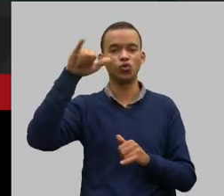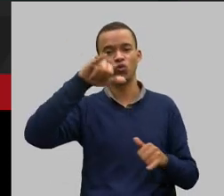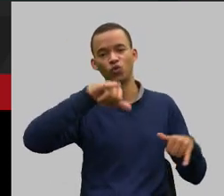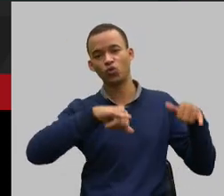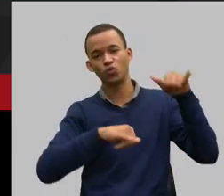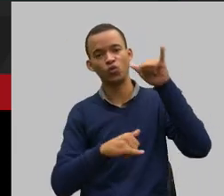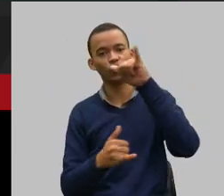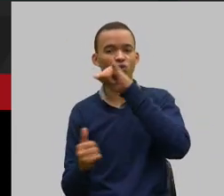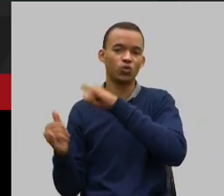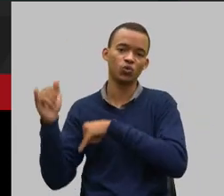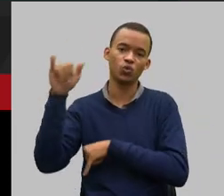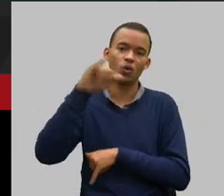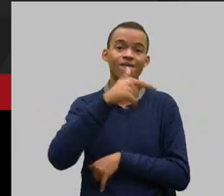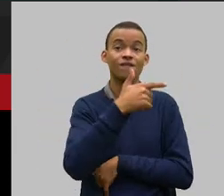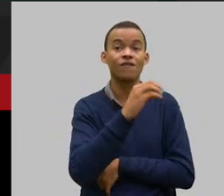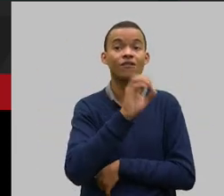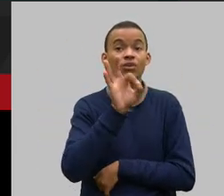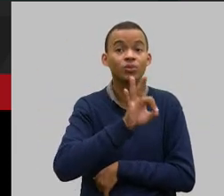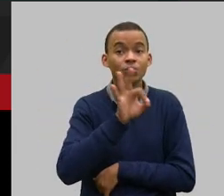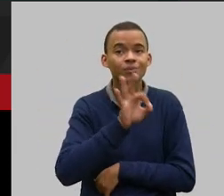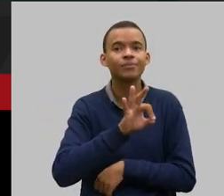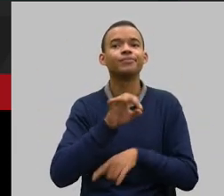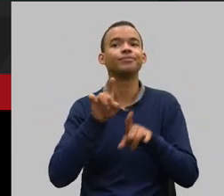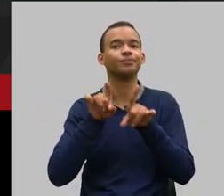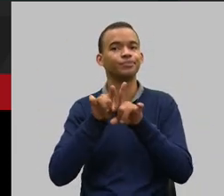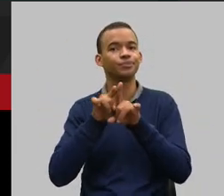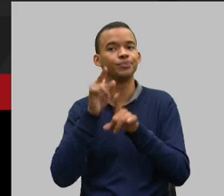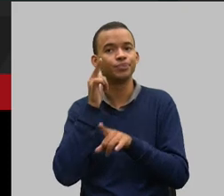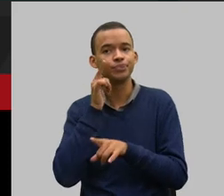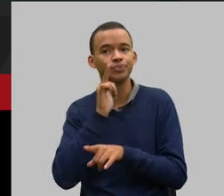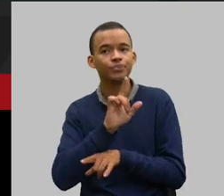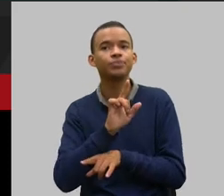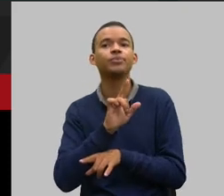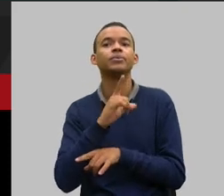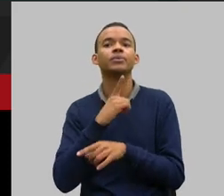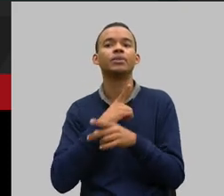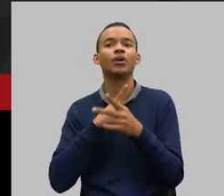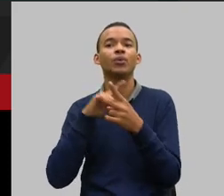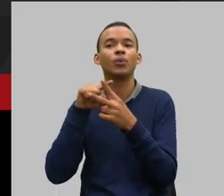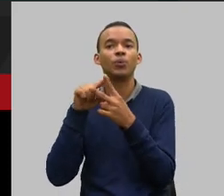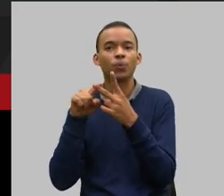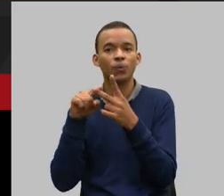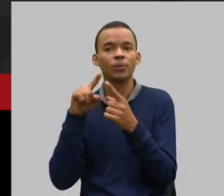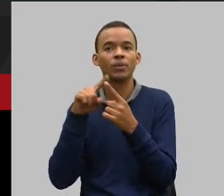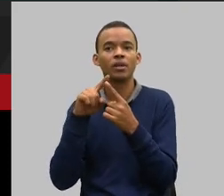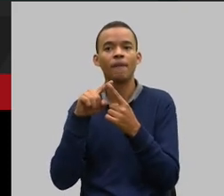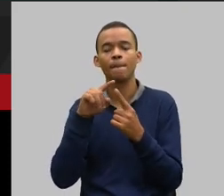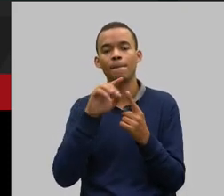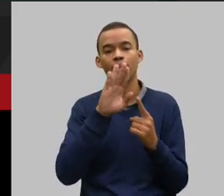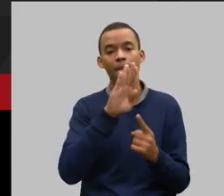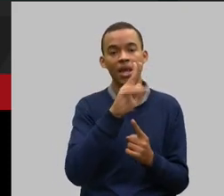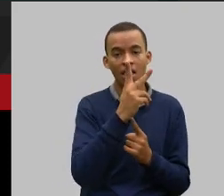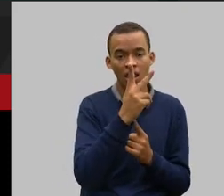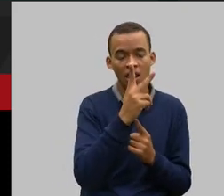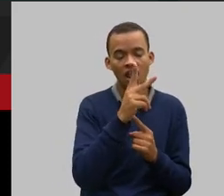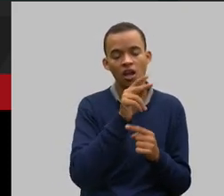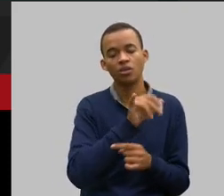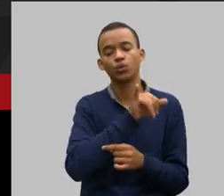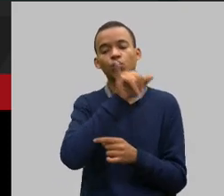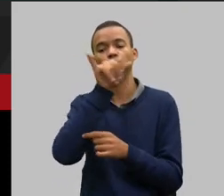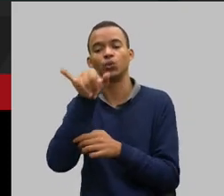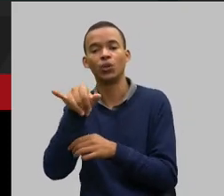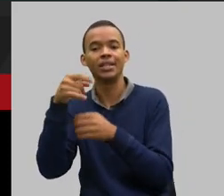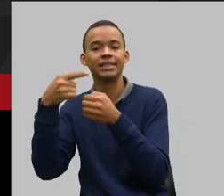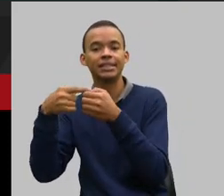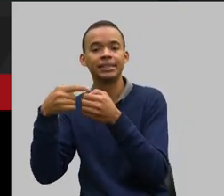regionais como exemplo aí clássico o voo BH Salinas que atende aí mais um voo que atende ali a